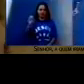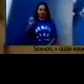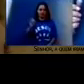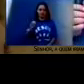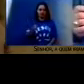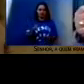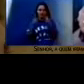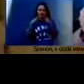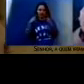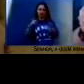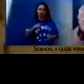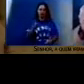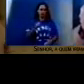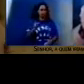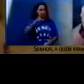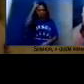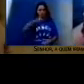sou sapo.